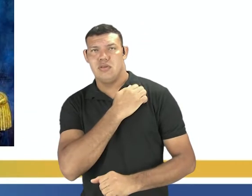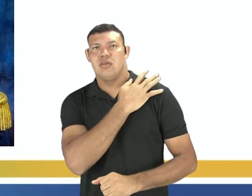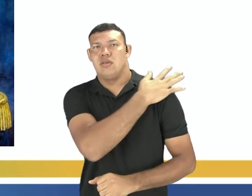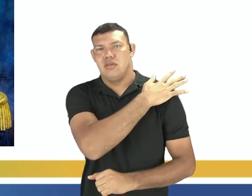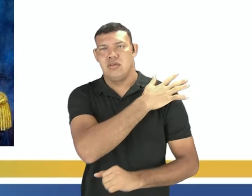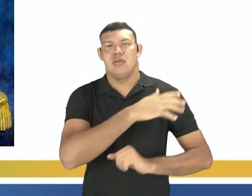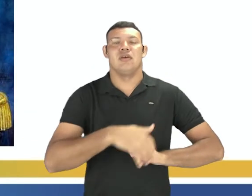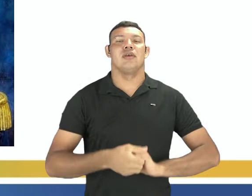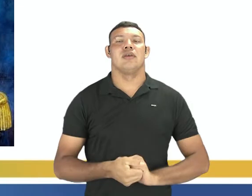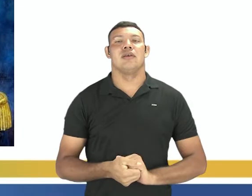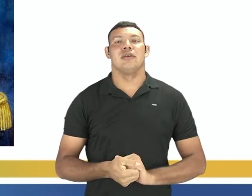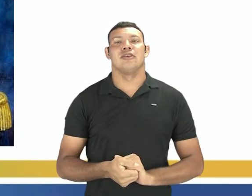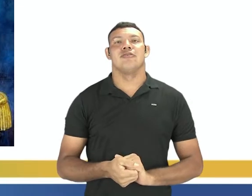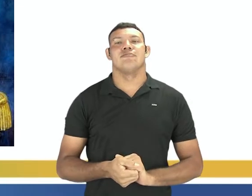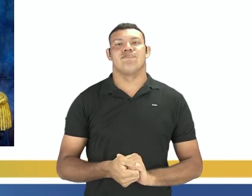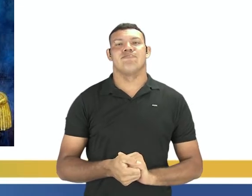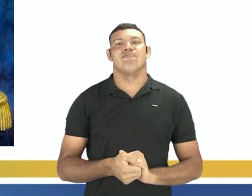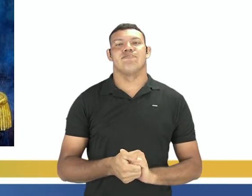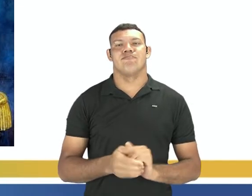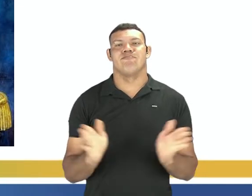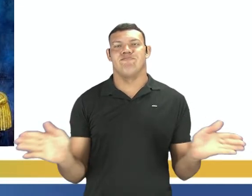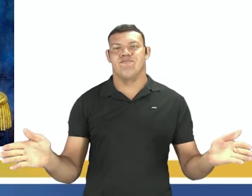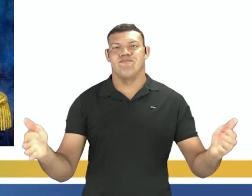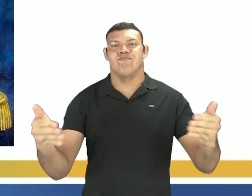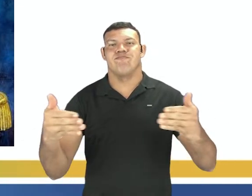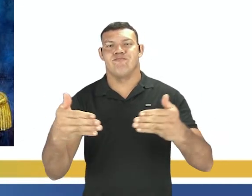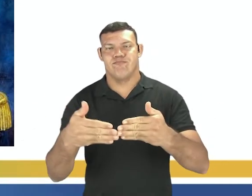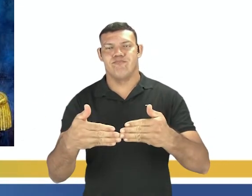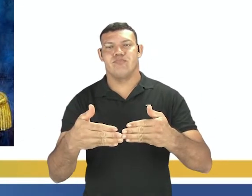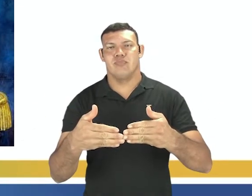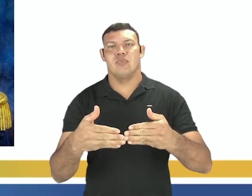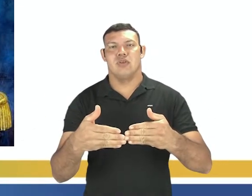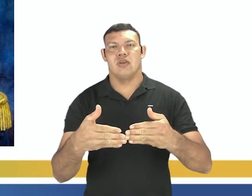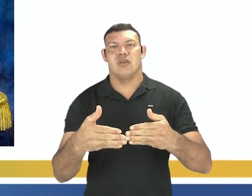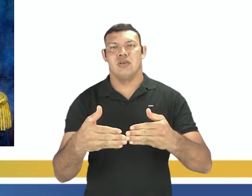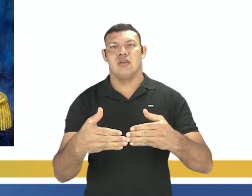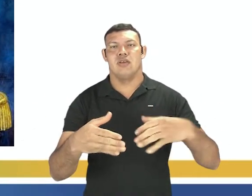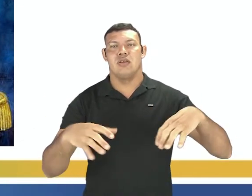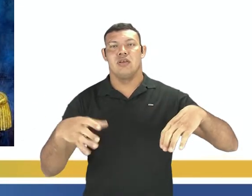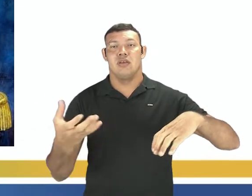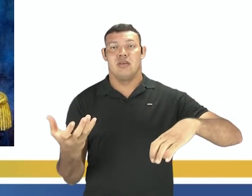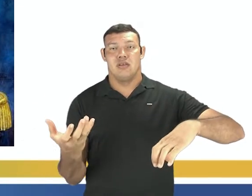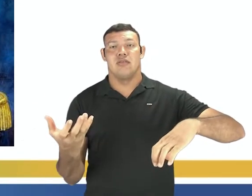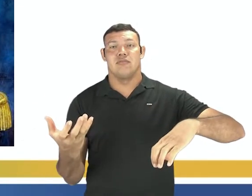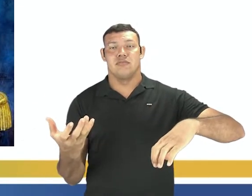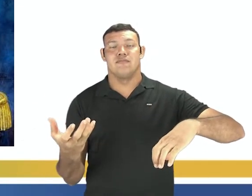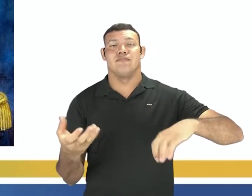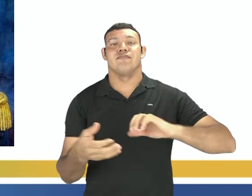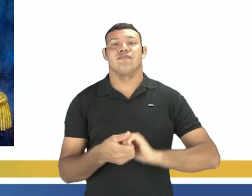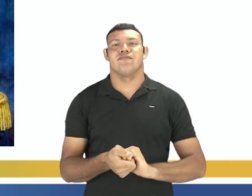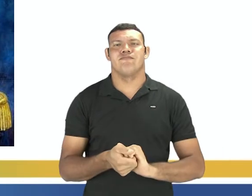né, ele fecha o Congresso, assim que ele toma o poder, ele persegue alguns